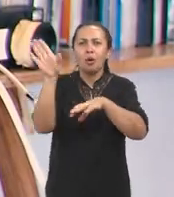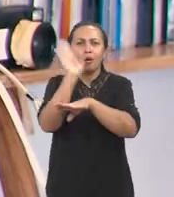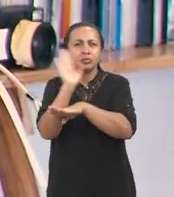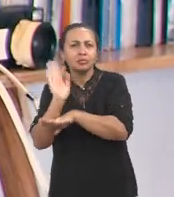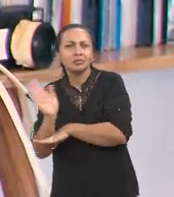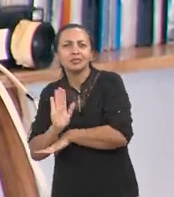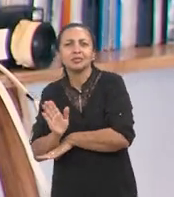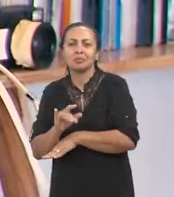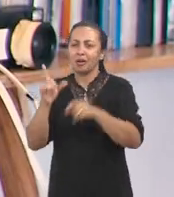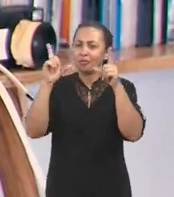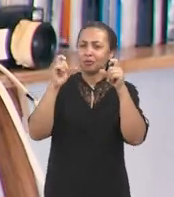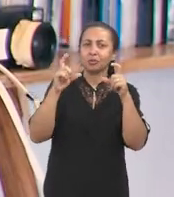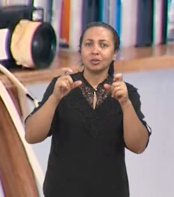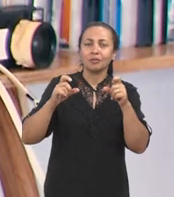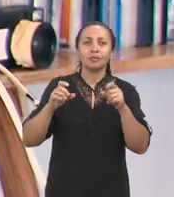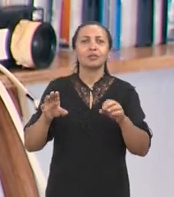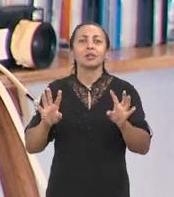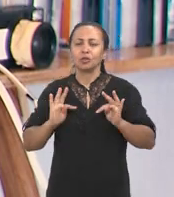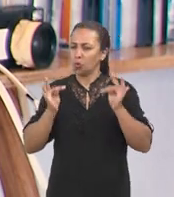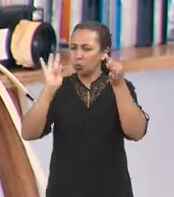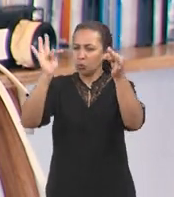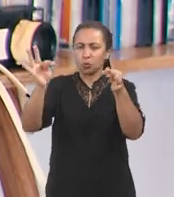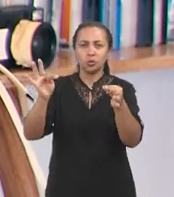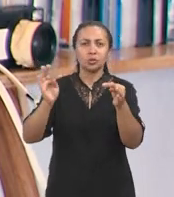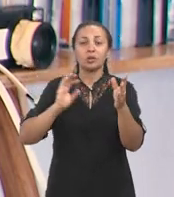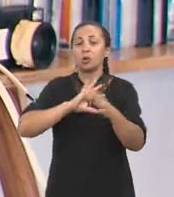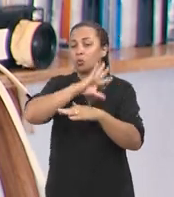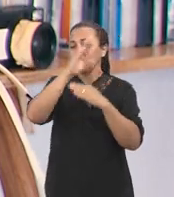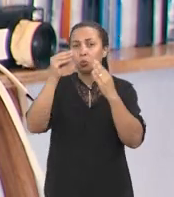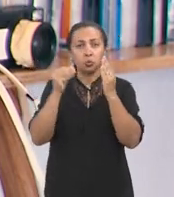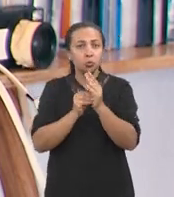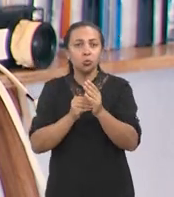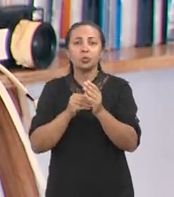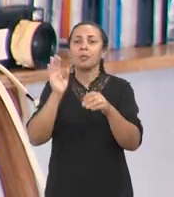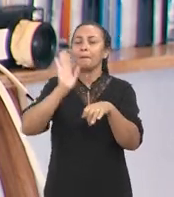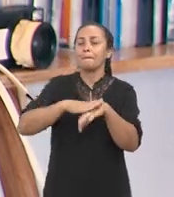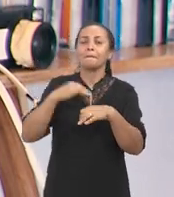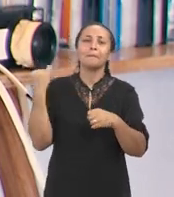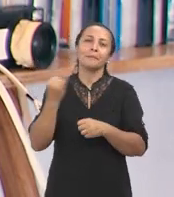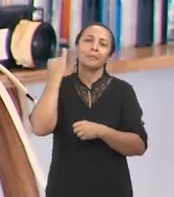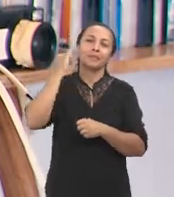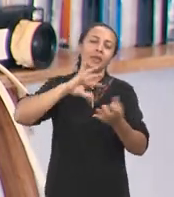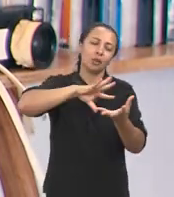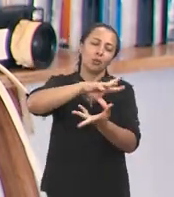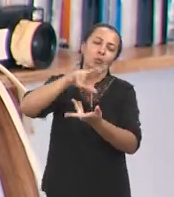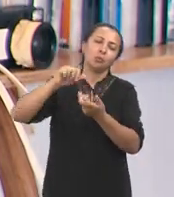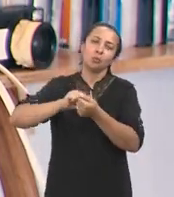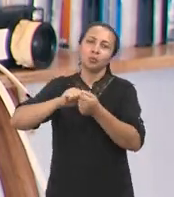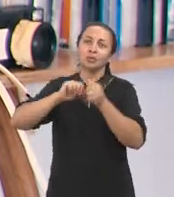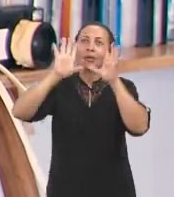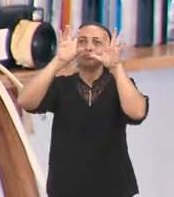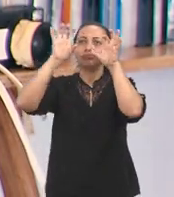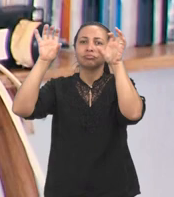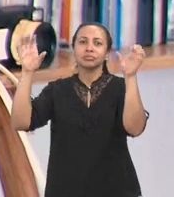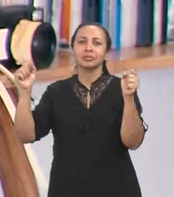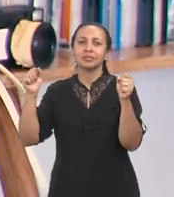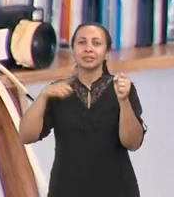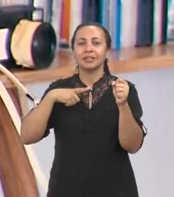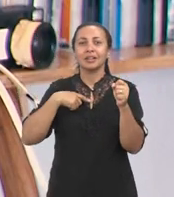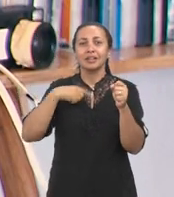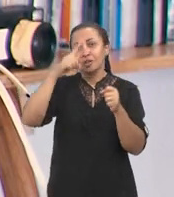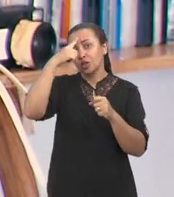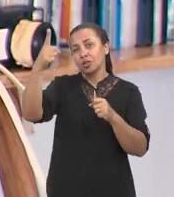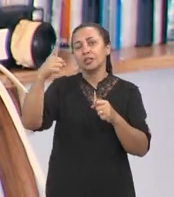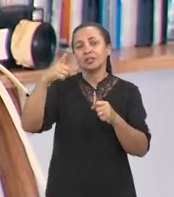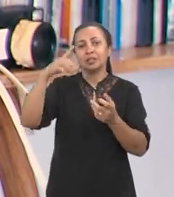a fotografia e o mundo digital é o oitavo indo a corrente do mundo as nuvens as tocadas